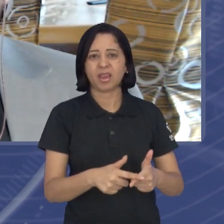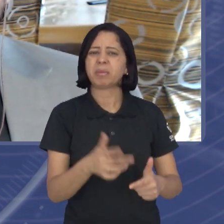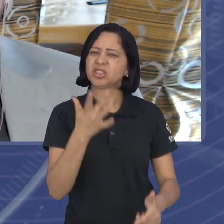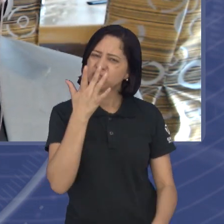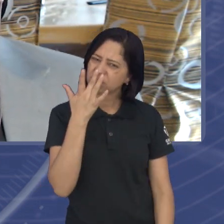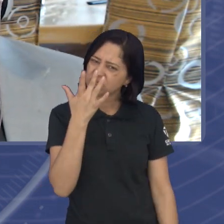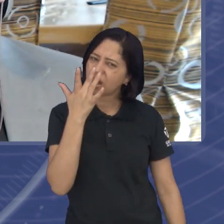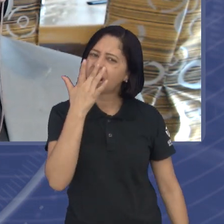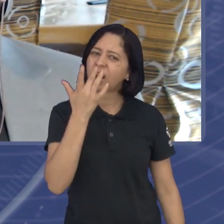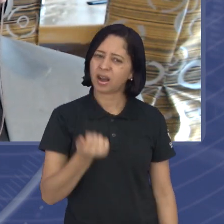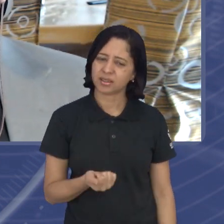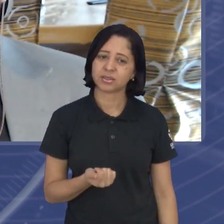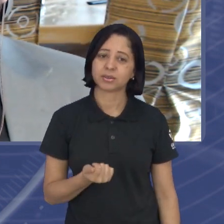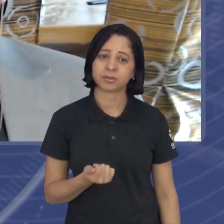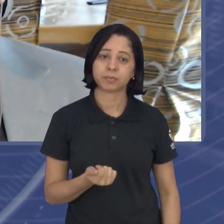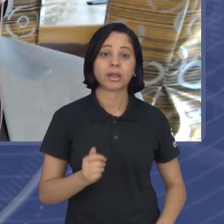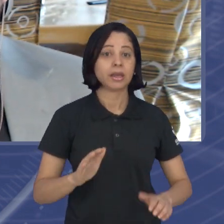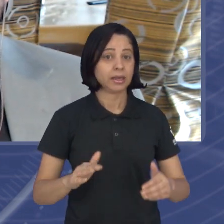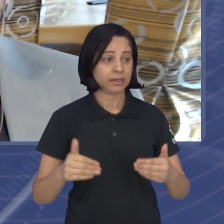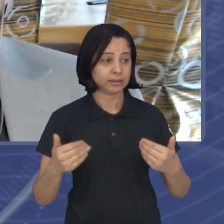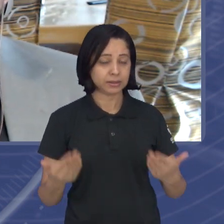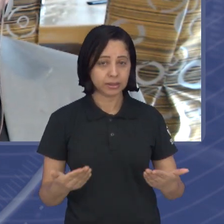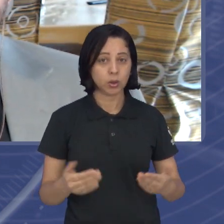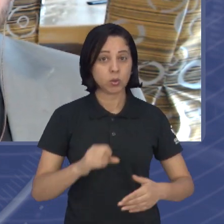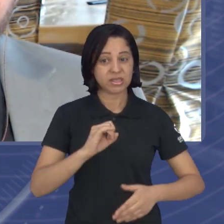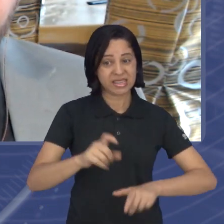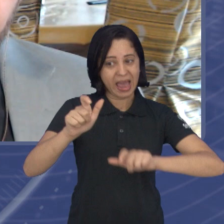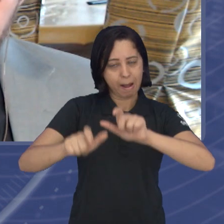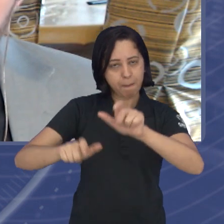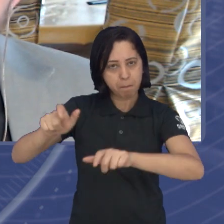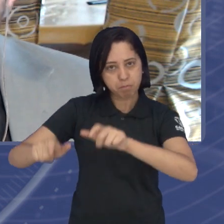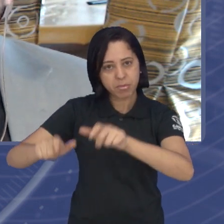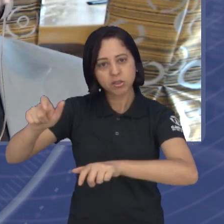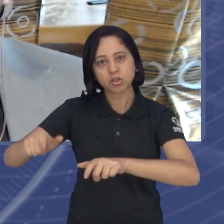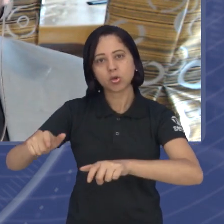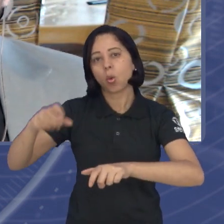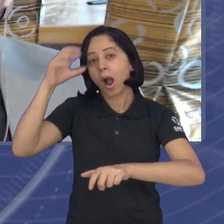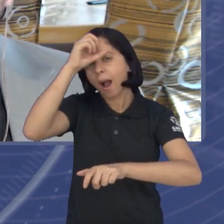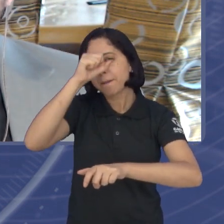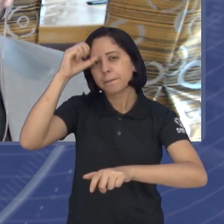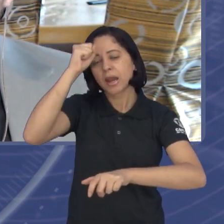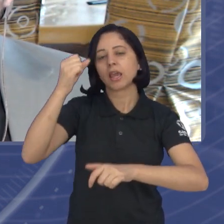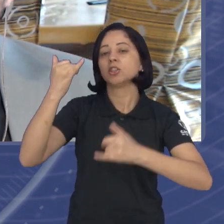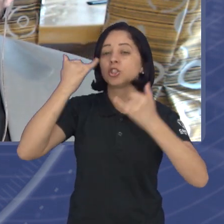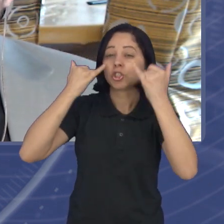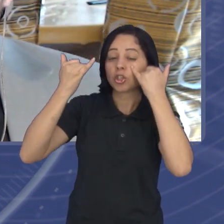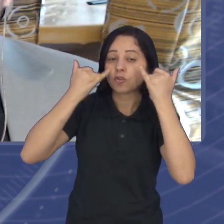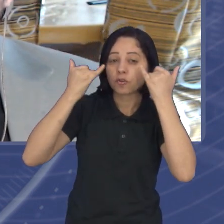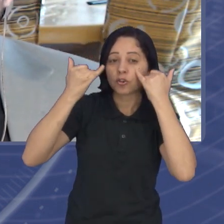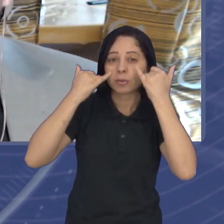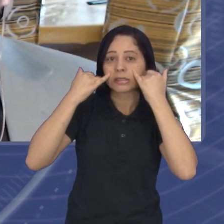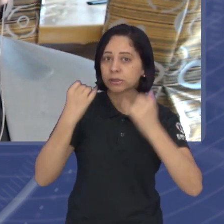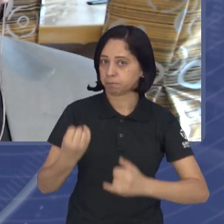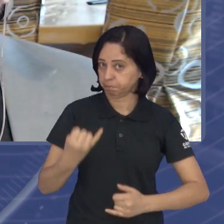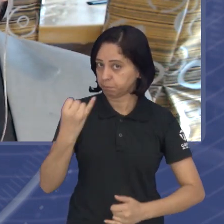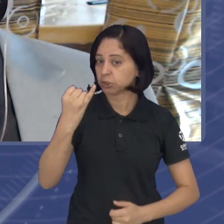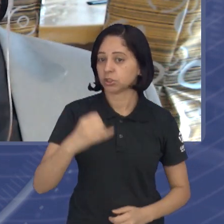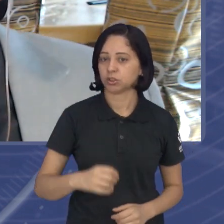né, de se resolver. Então essa educação, buscar informação é fundamental.